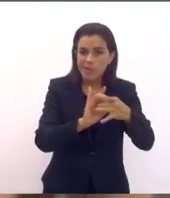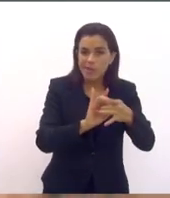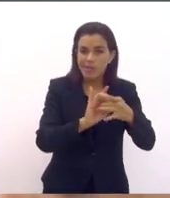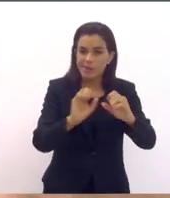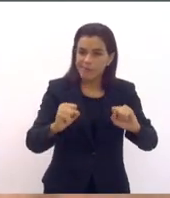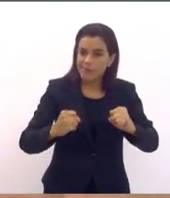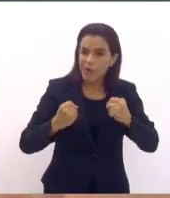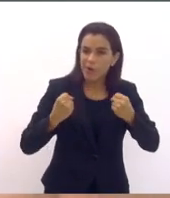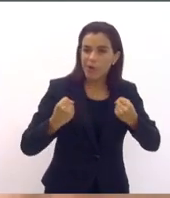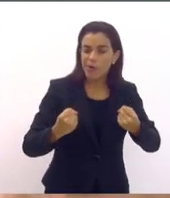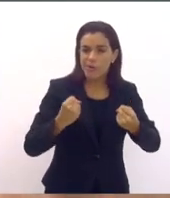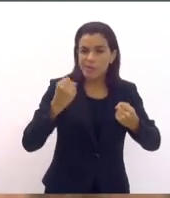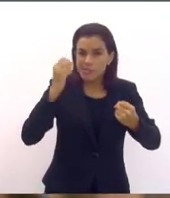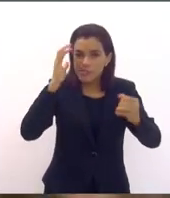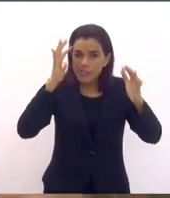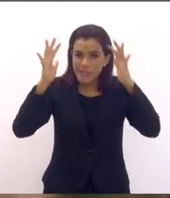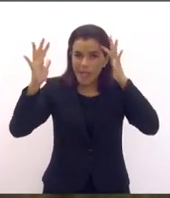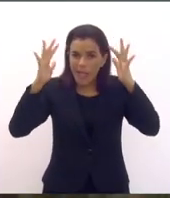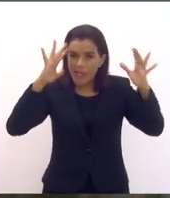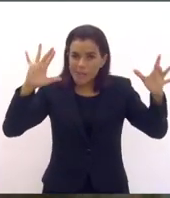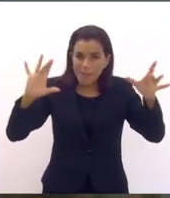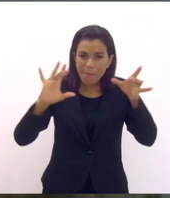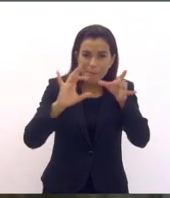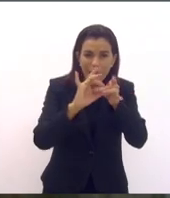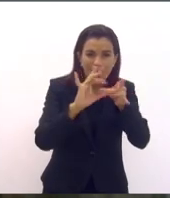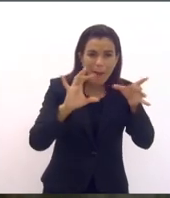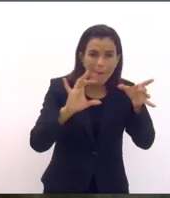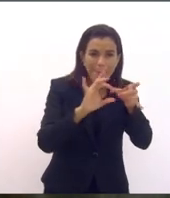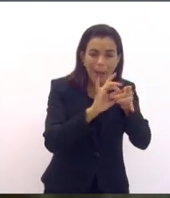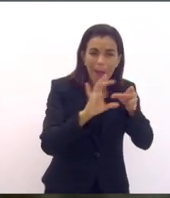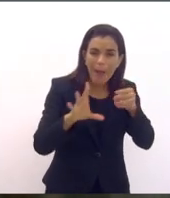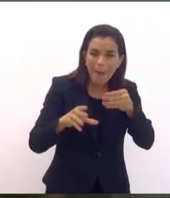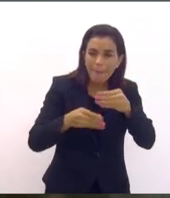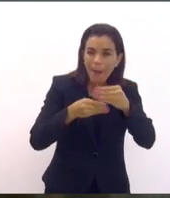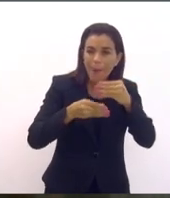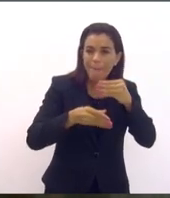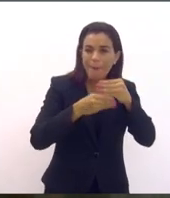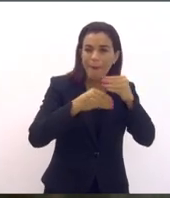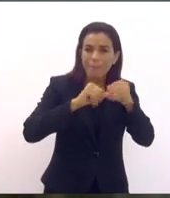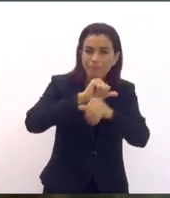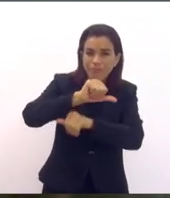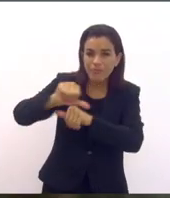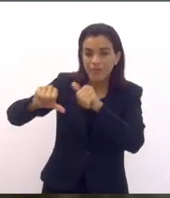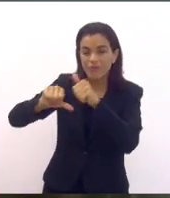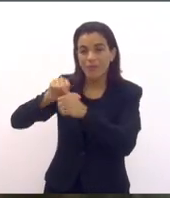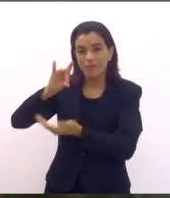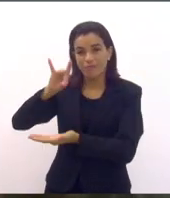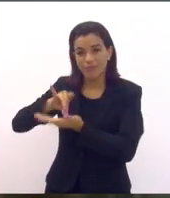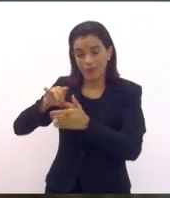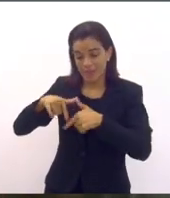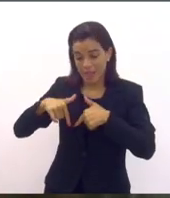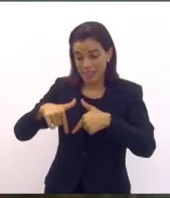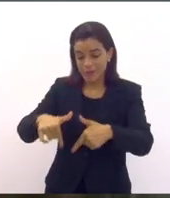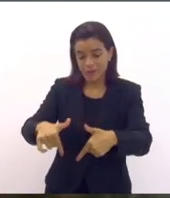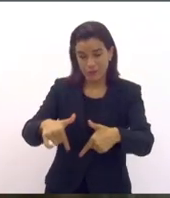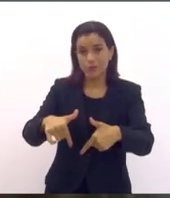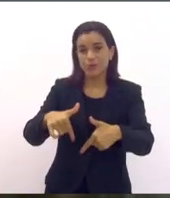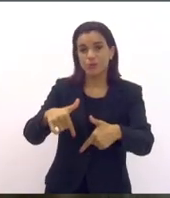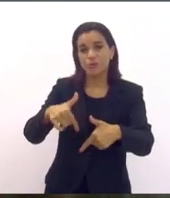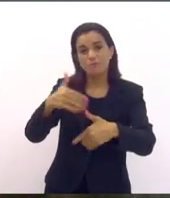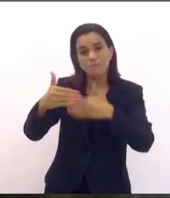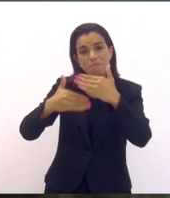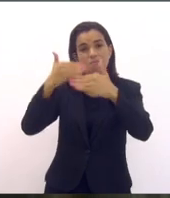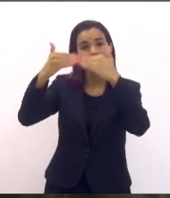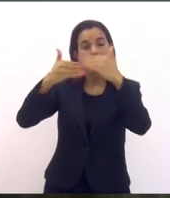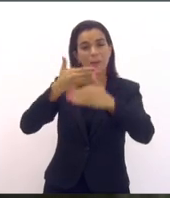forças ideias e buscar que essas ideias se transformem realmente em atitudes e ações cada dias